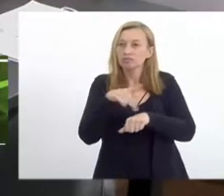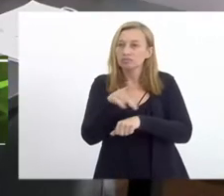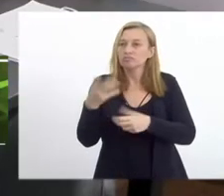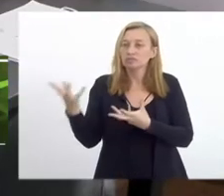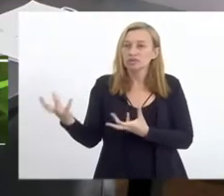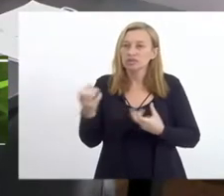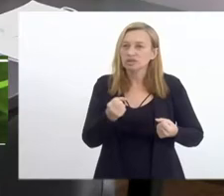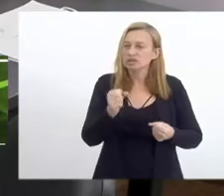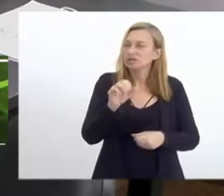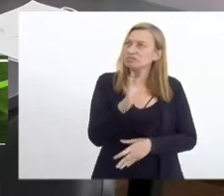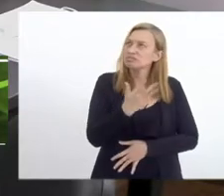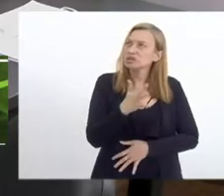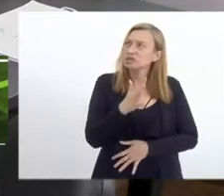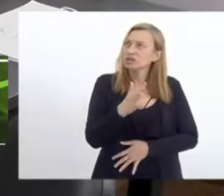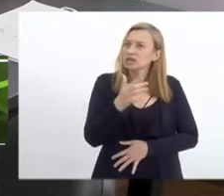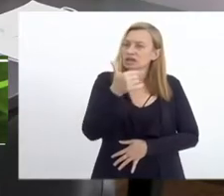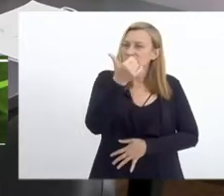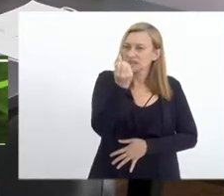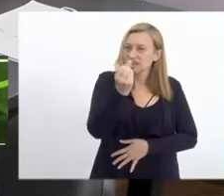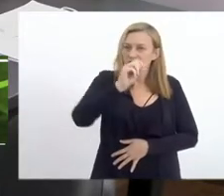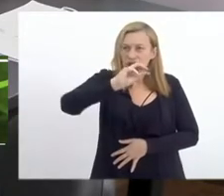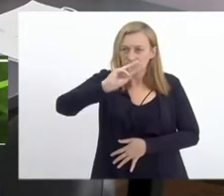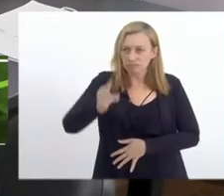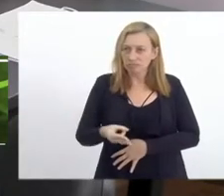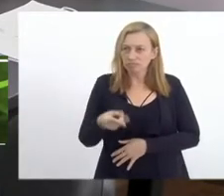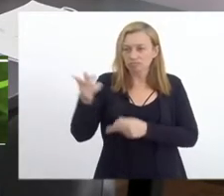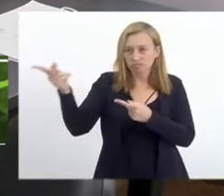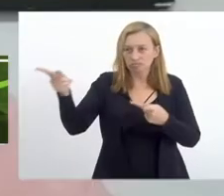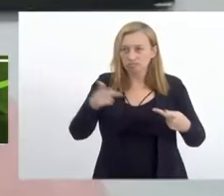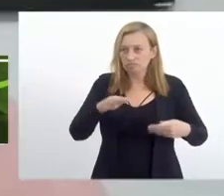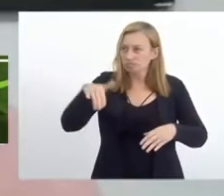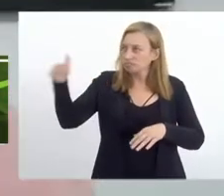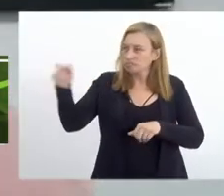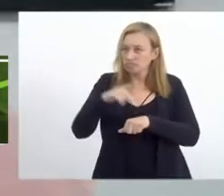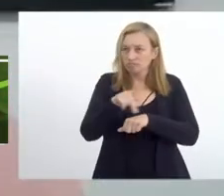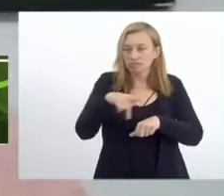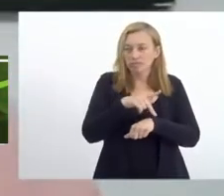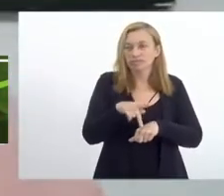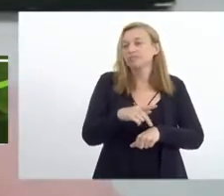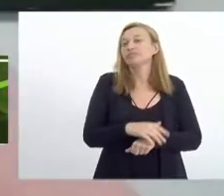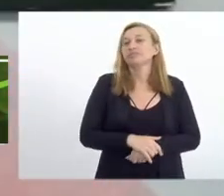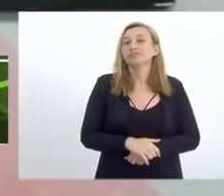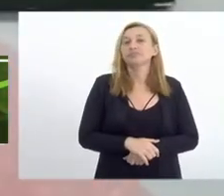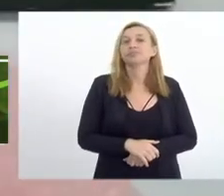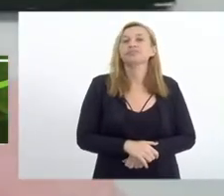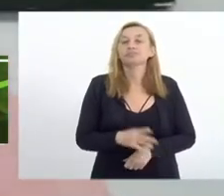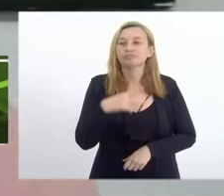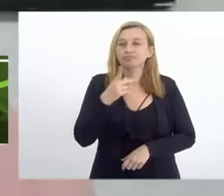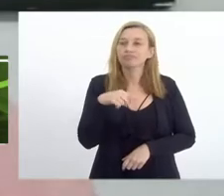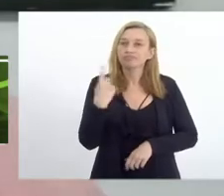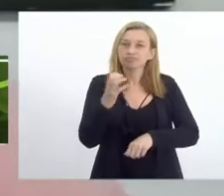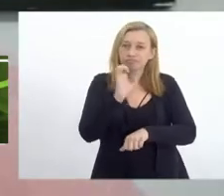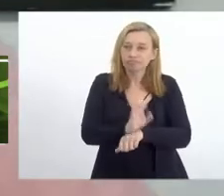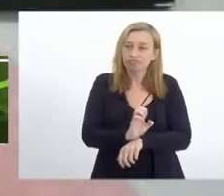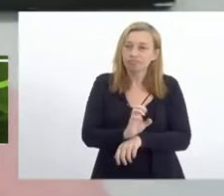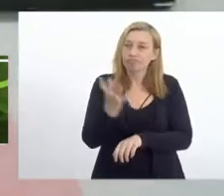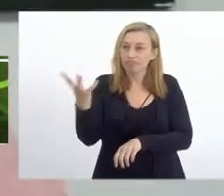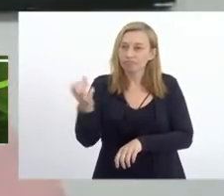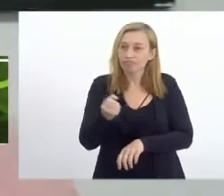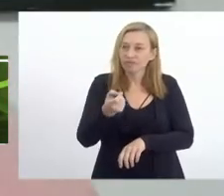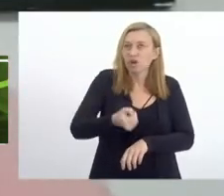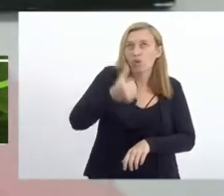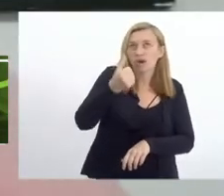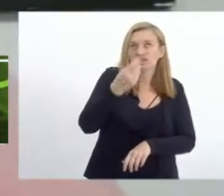recebe aproximadamente 6 milhões de visitantes internacionais, quer dizer que o nosso estado recebe